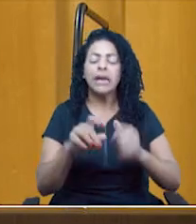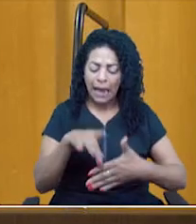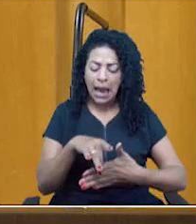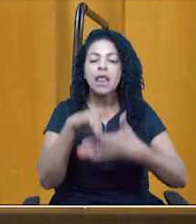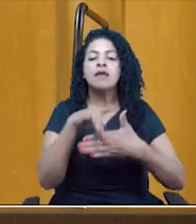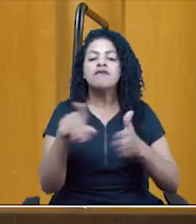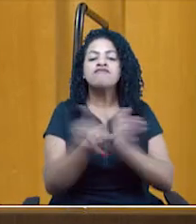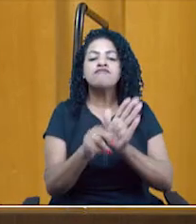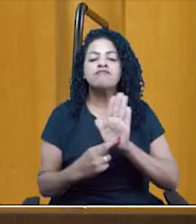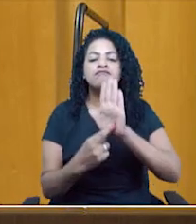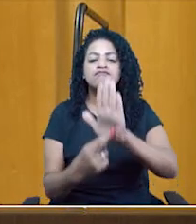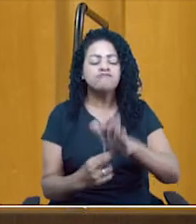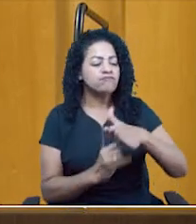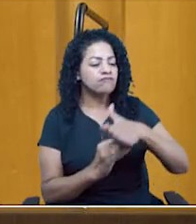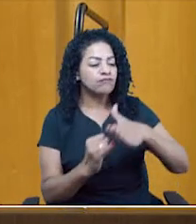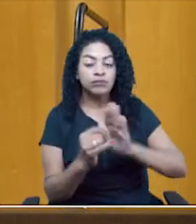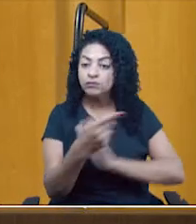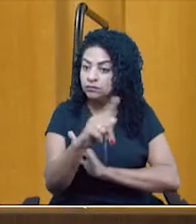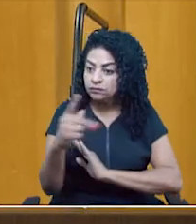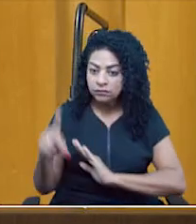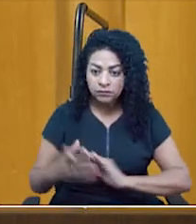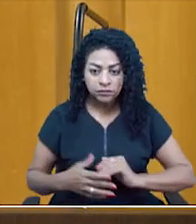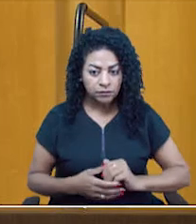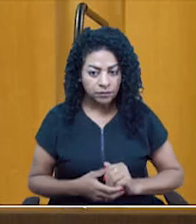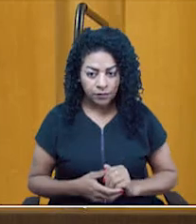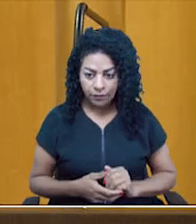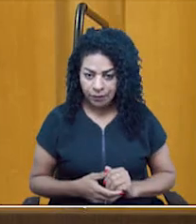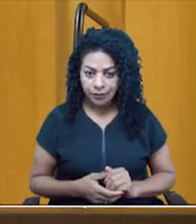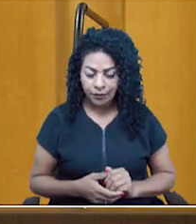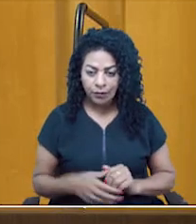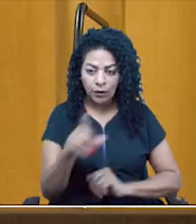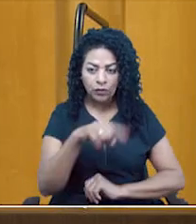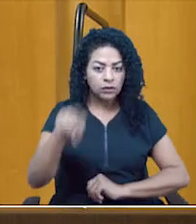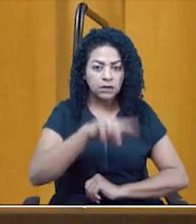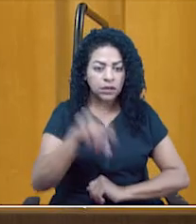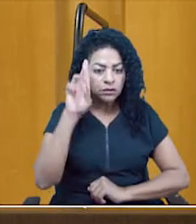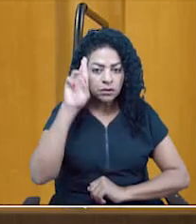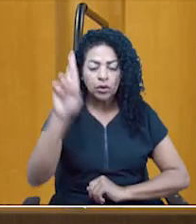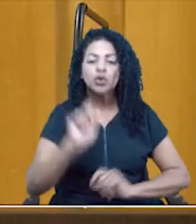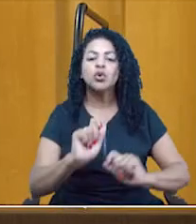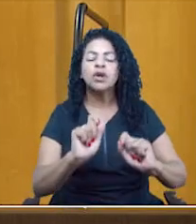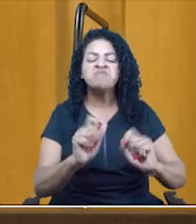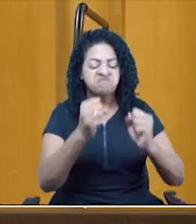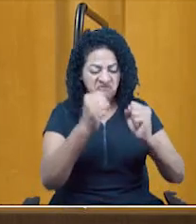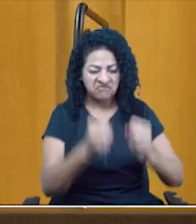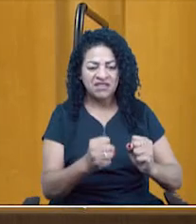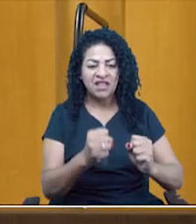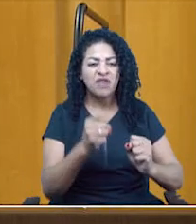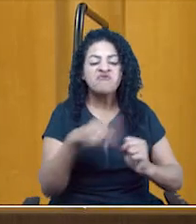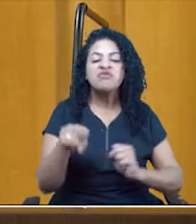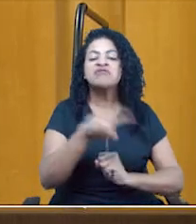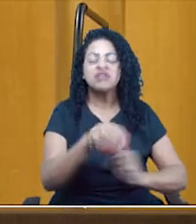suas instituições. Os senhores são agentes de poder. Se na